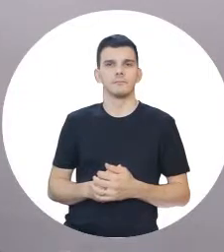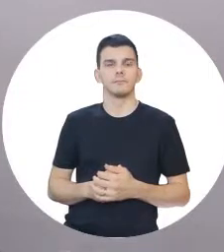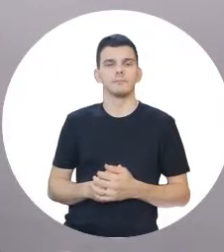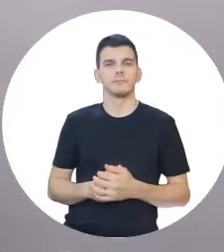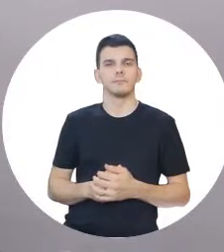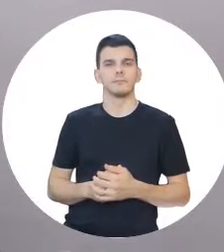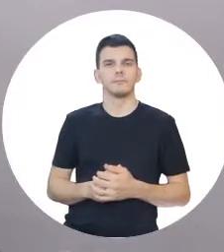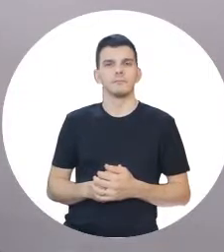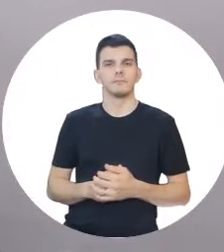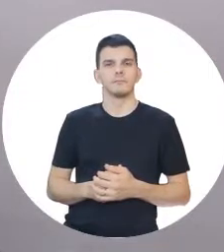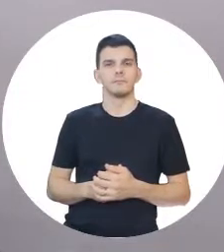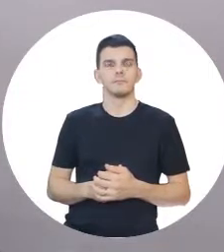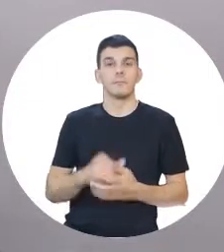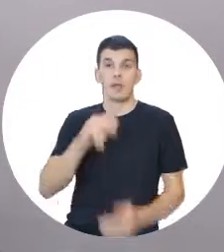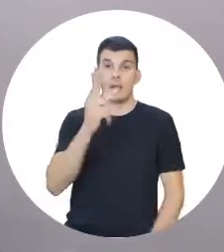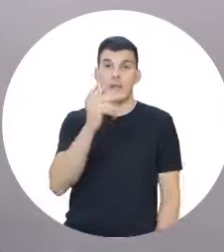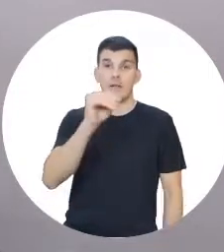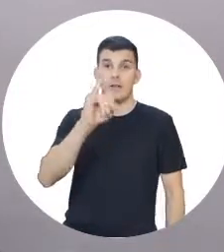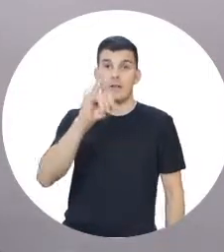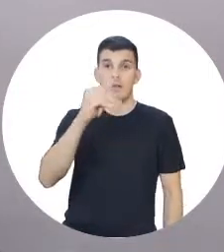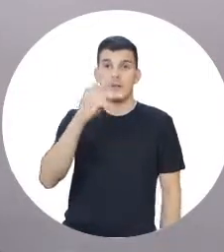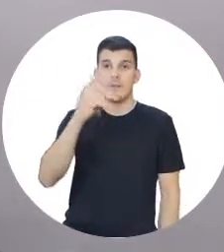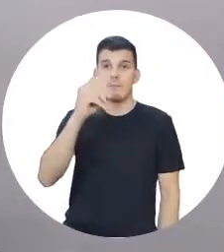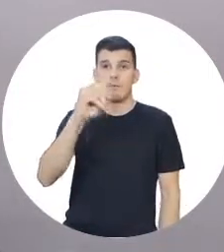Ácido hipocloroso.